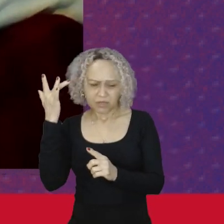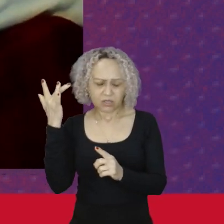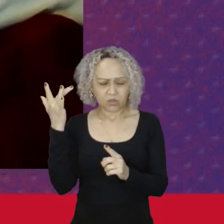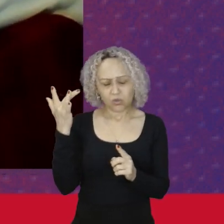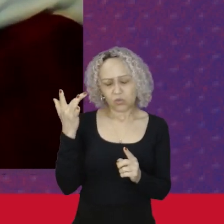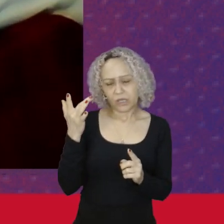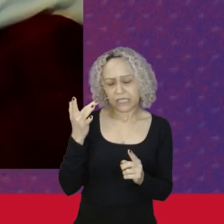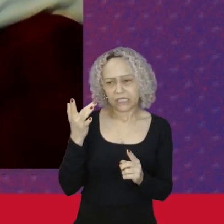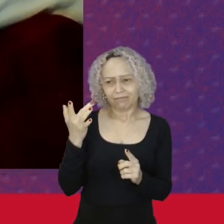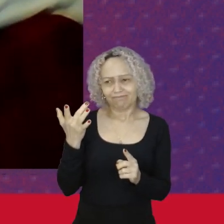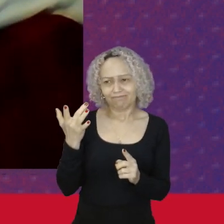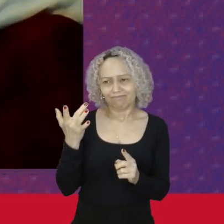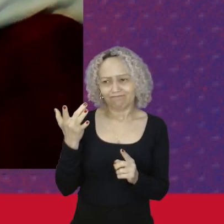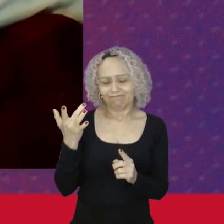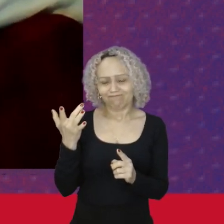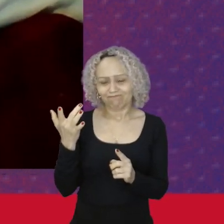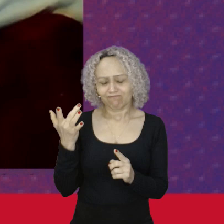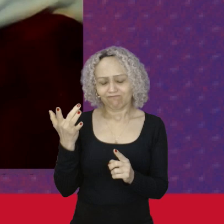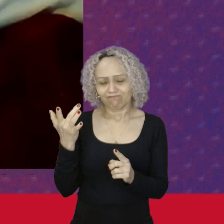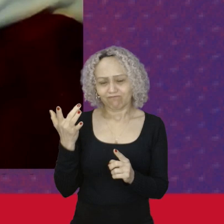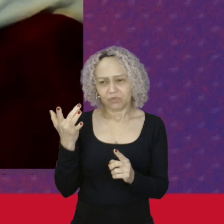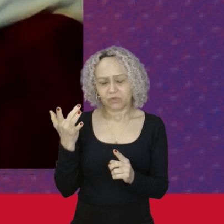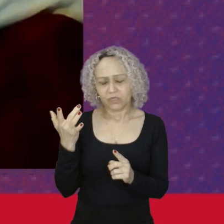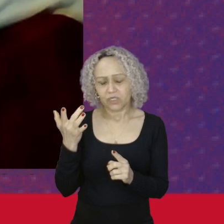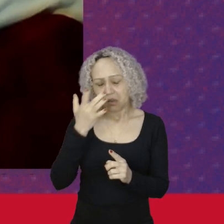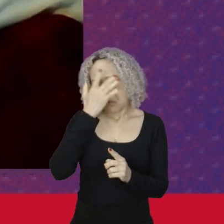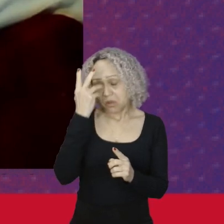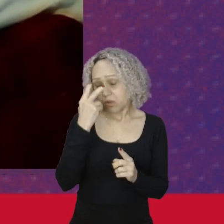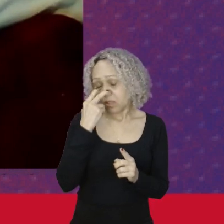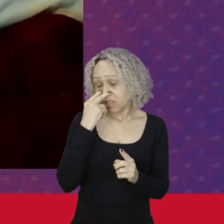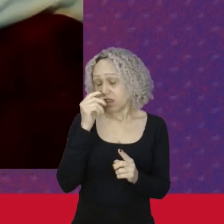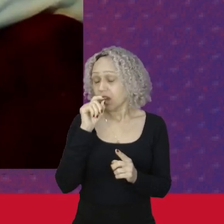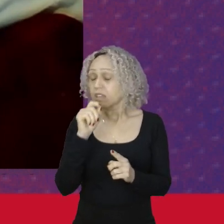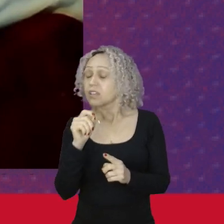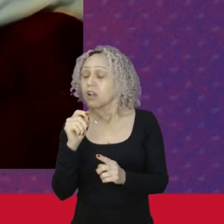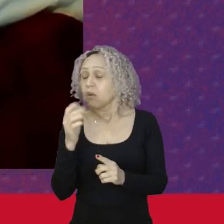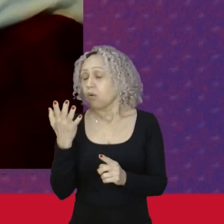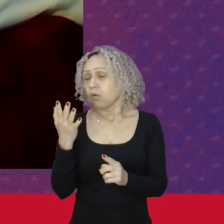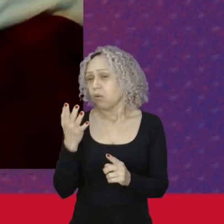né? Seriam pessoas que estariam